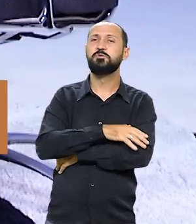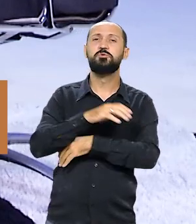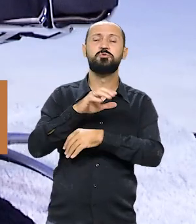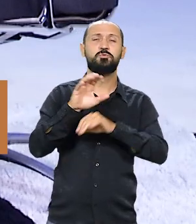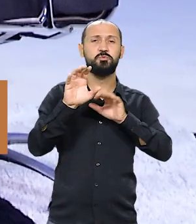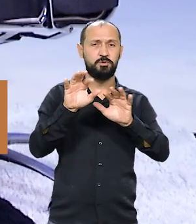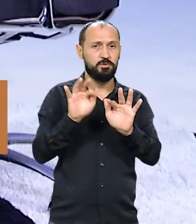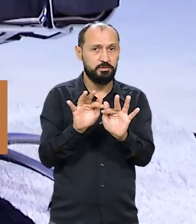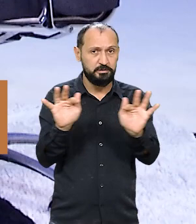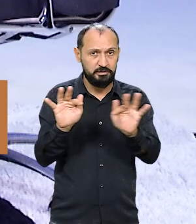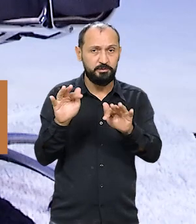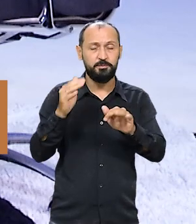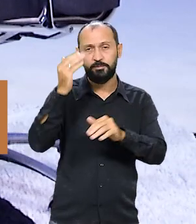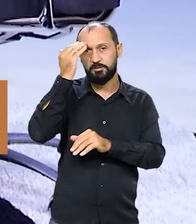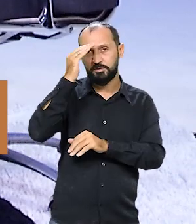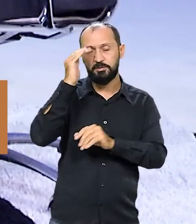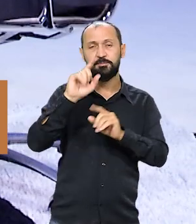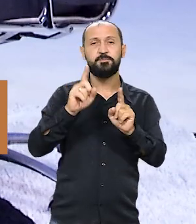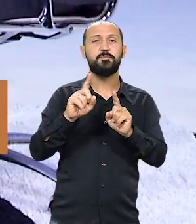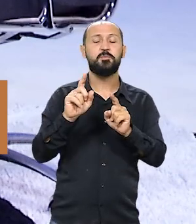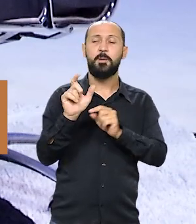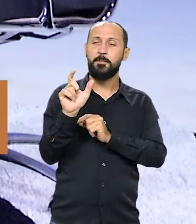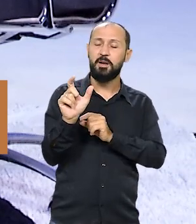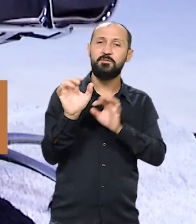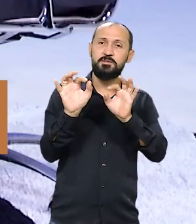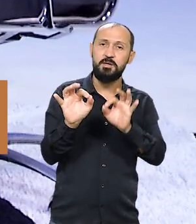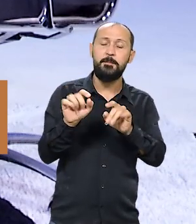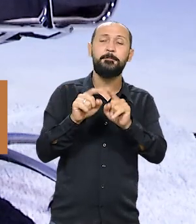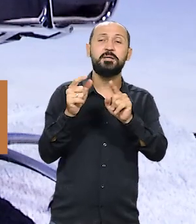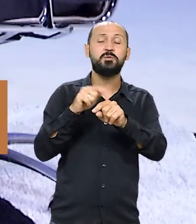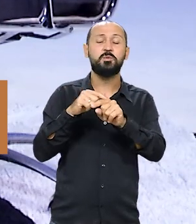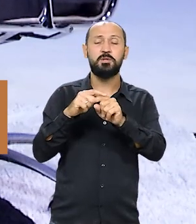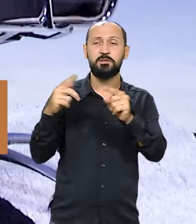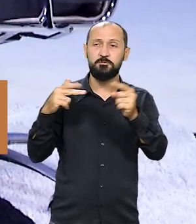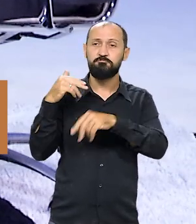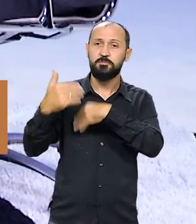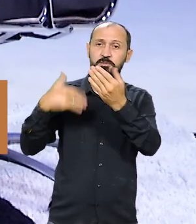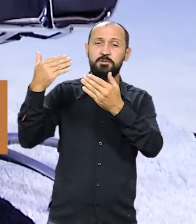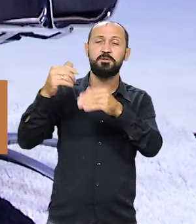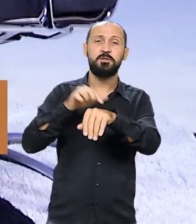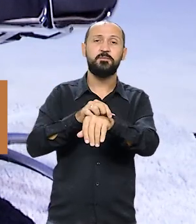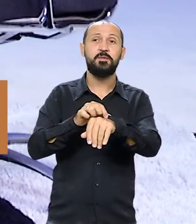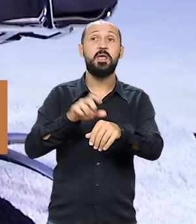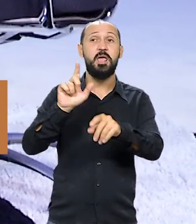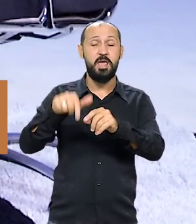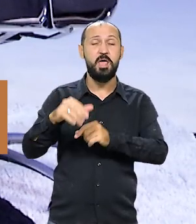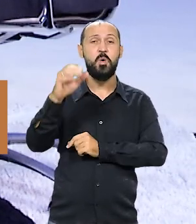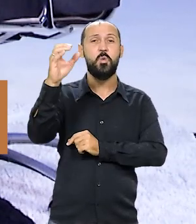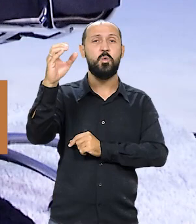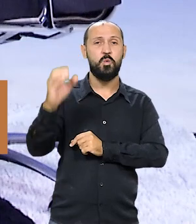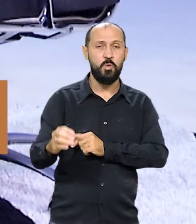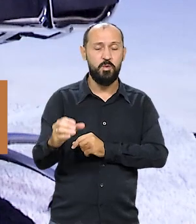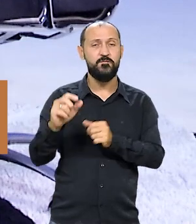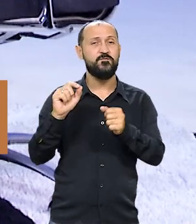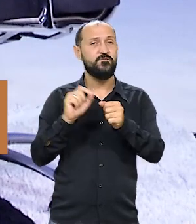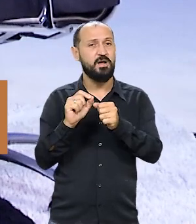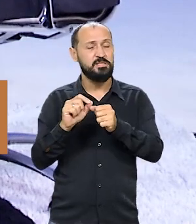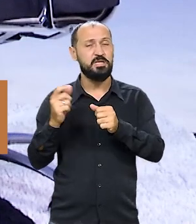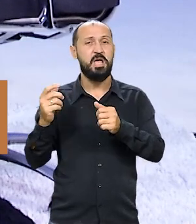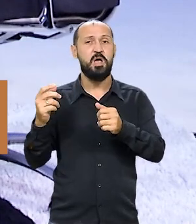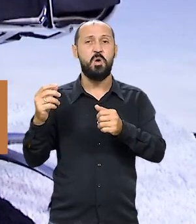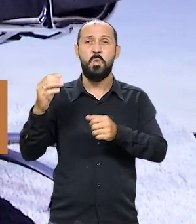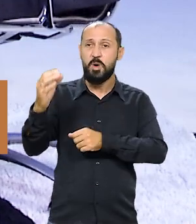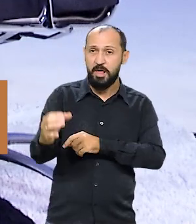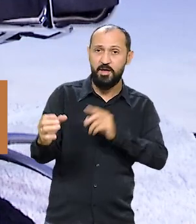forma bem simples para a gente entender, não é a palavra certa, mas quando essa transgressão vira uma transgressão criminal, que é o